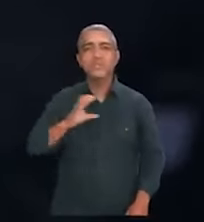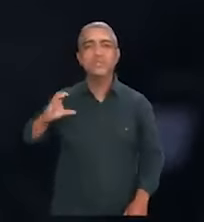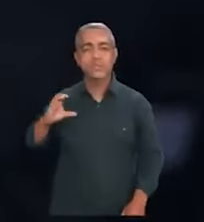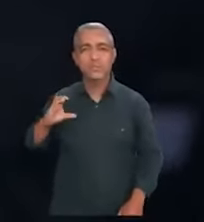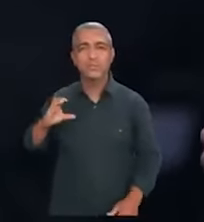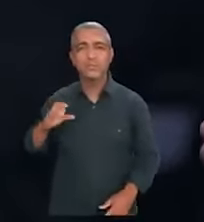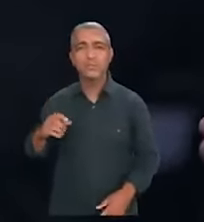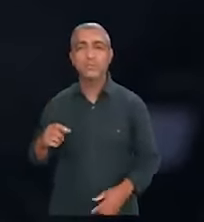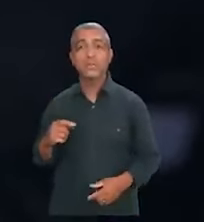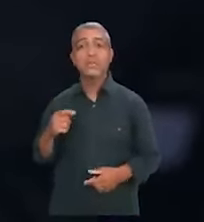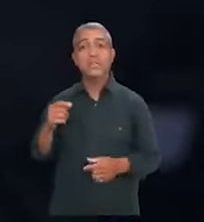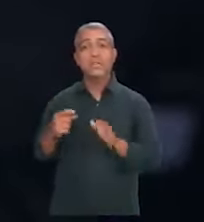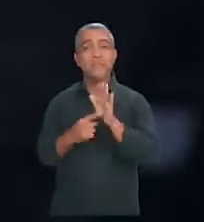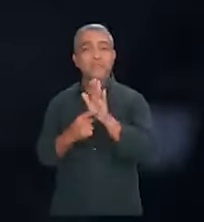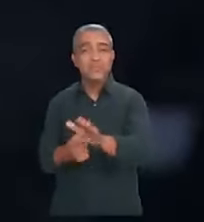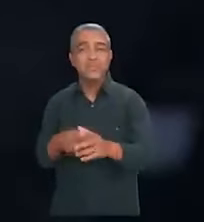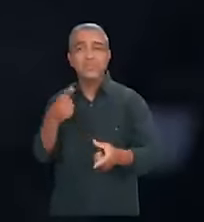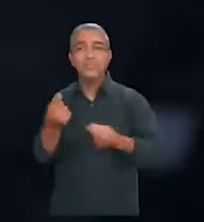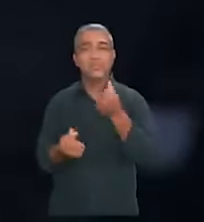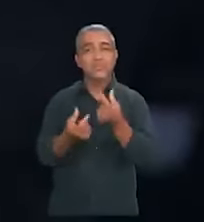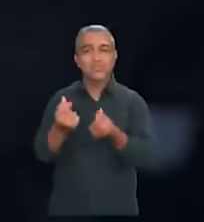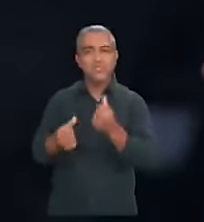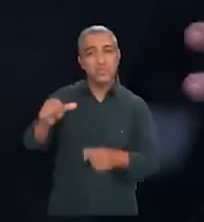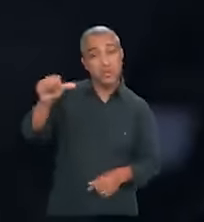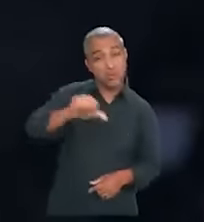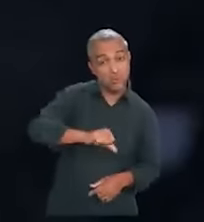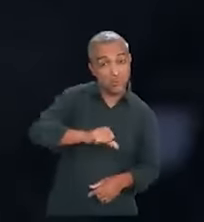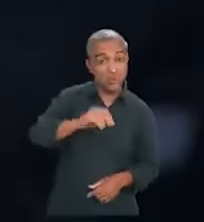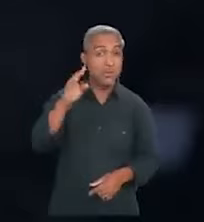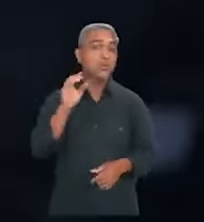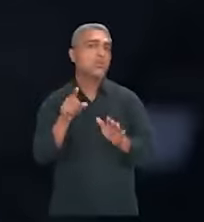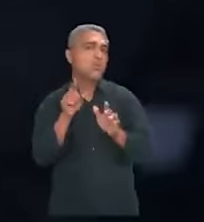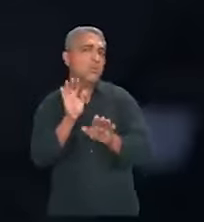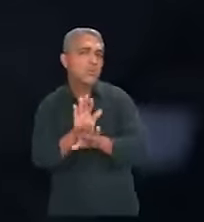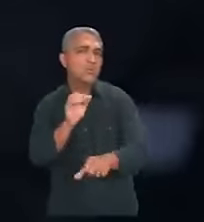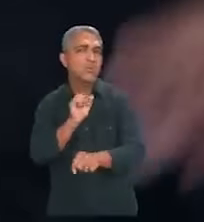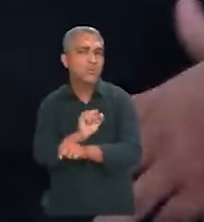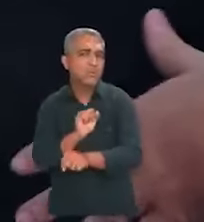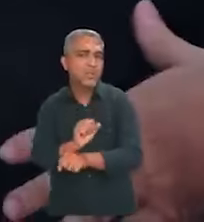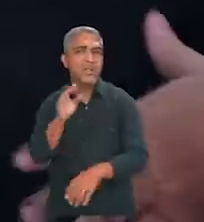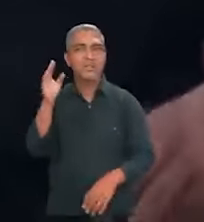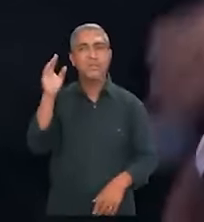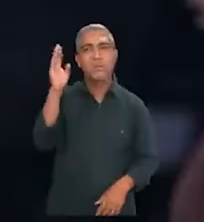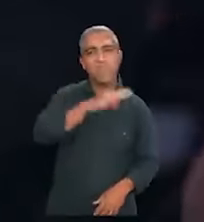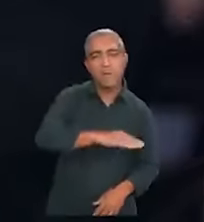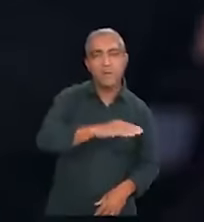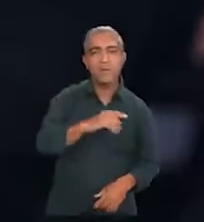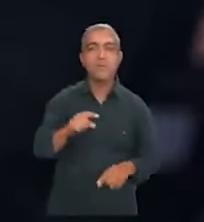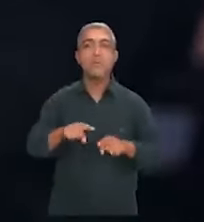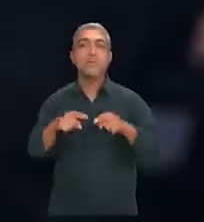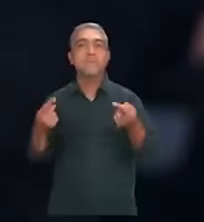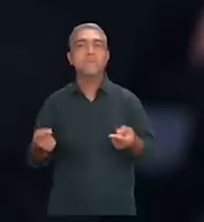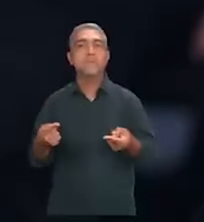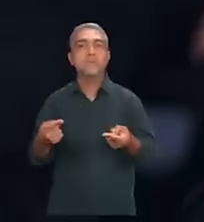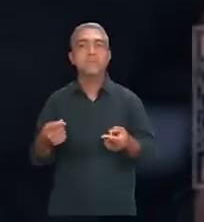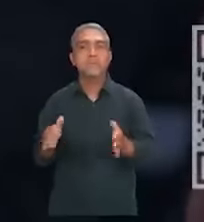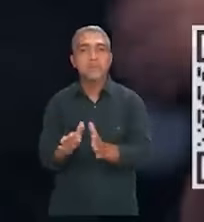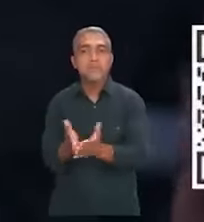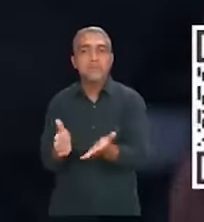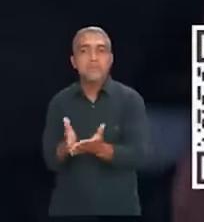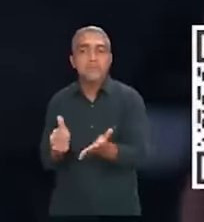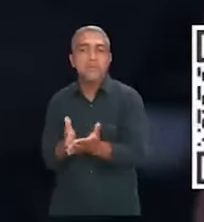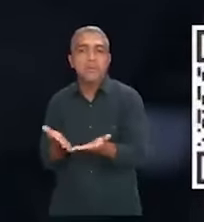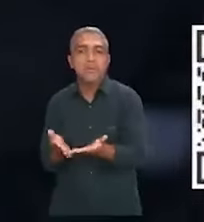dinheiro é ruim e que ser pobre é virtude e ser rico ou você é ladrão ou